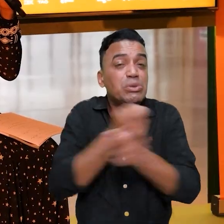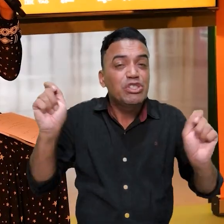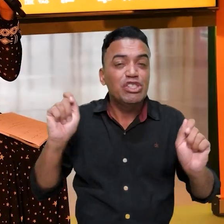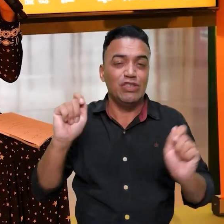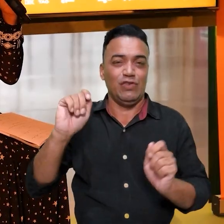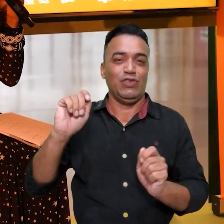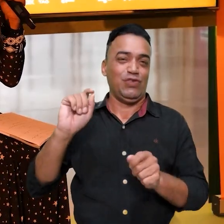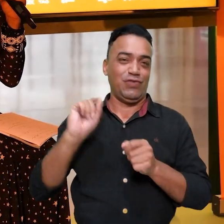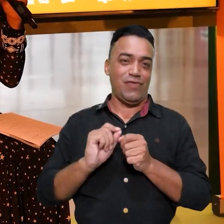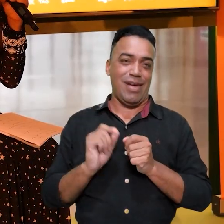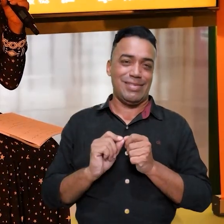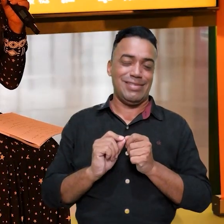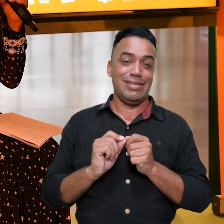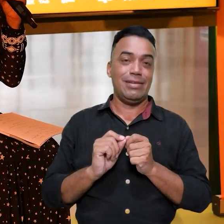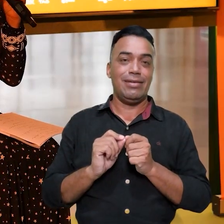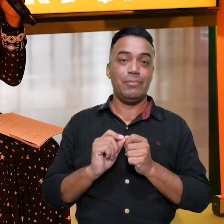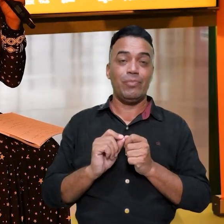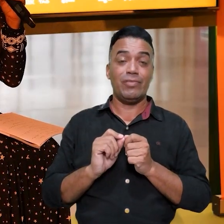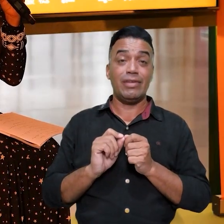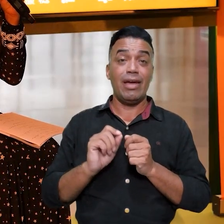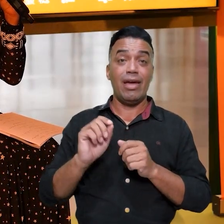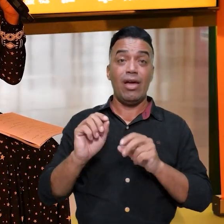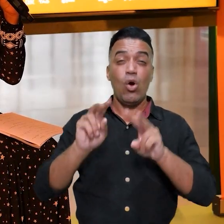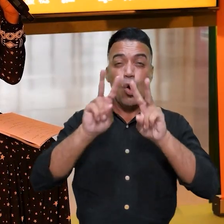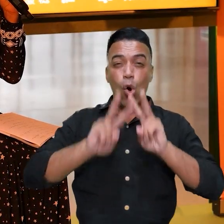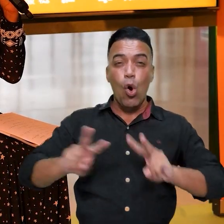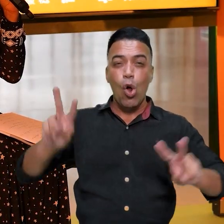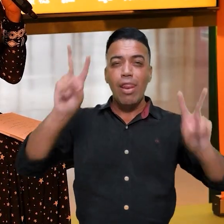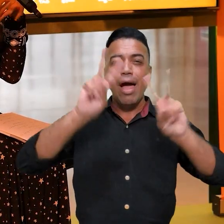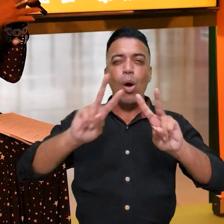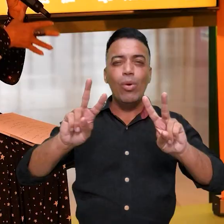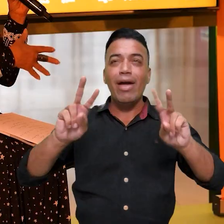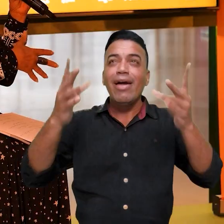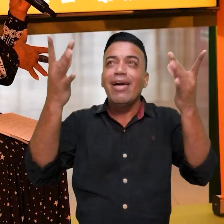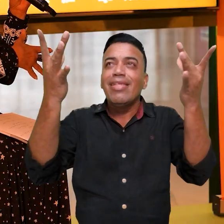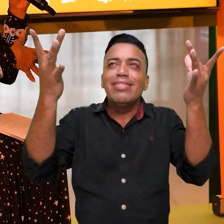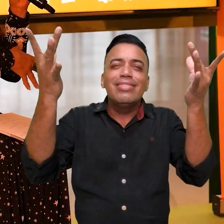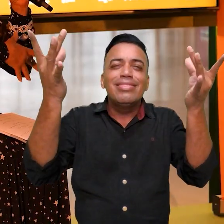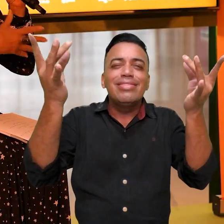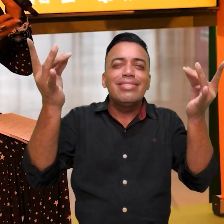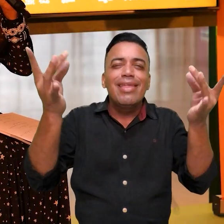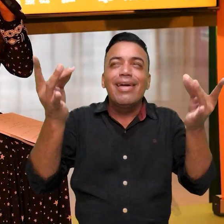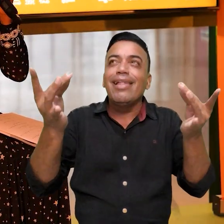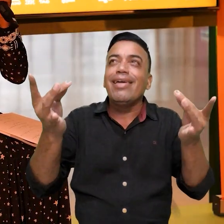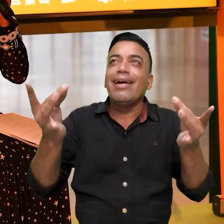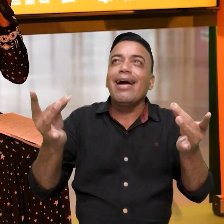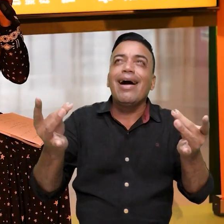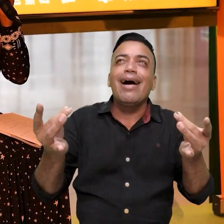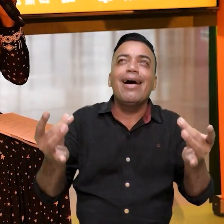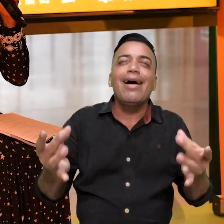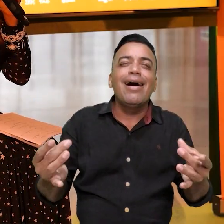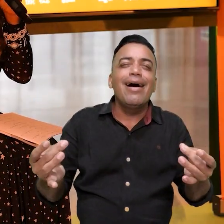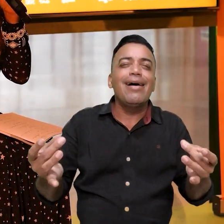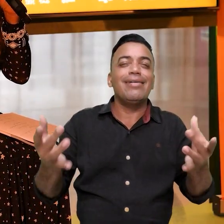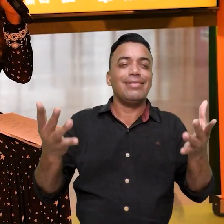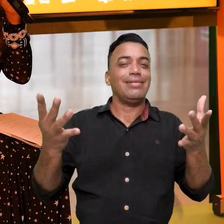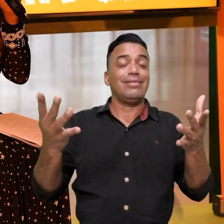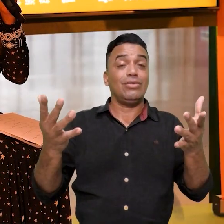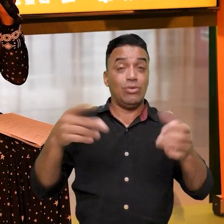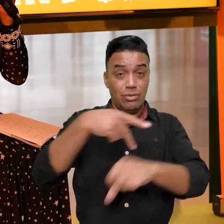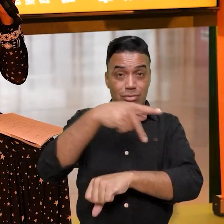né? Que é o olhar para delicadeza num país em que a gente diz, quase